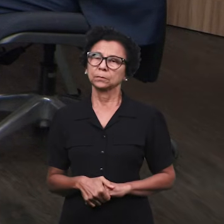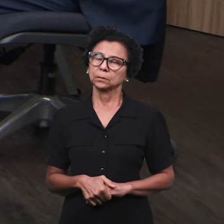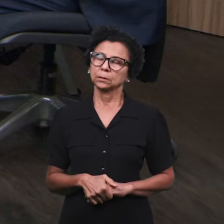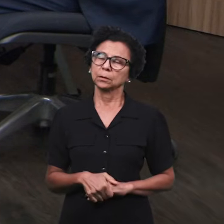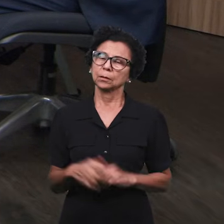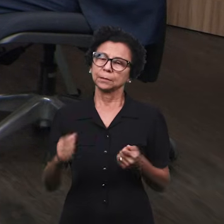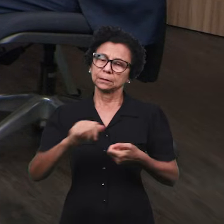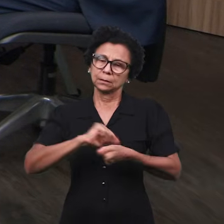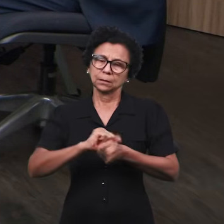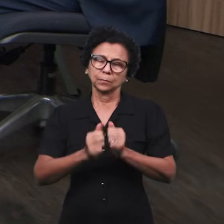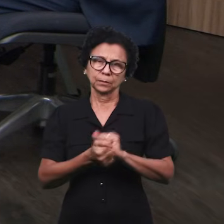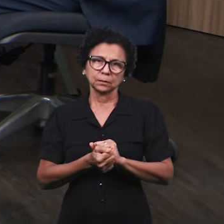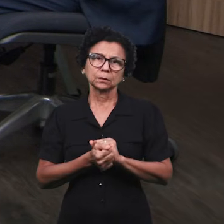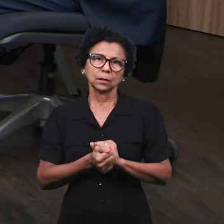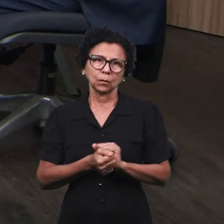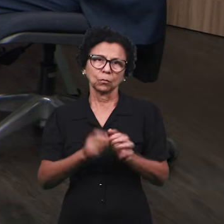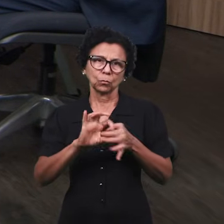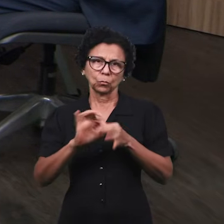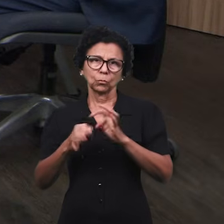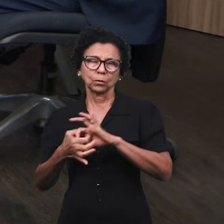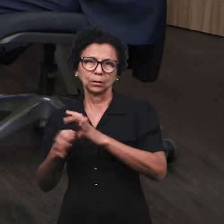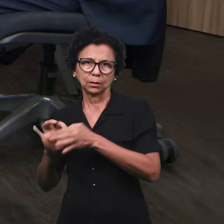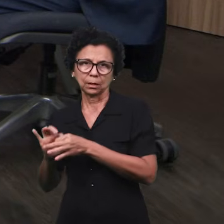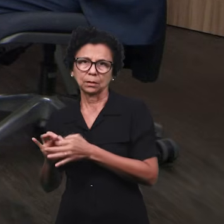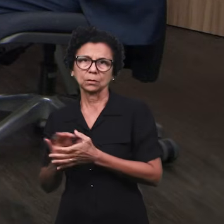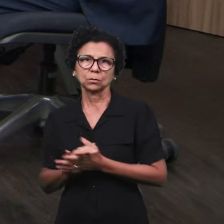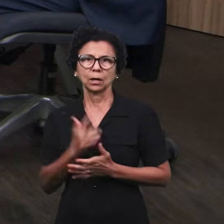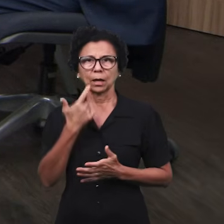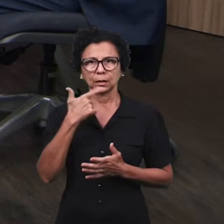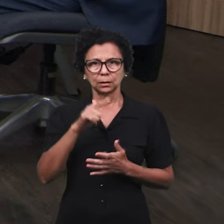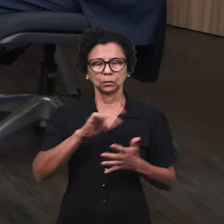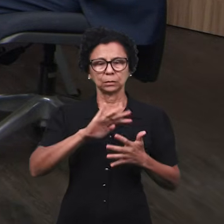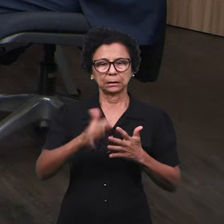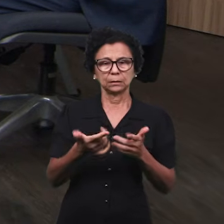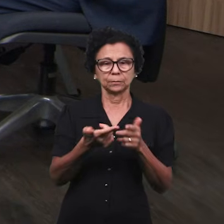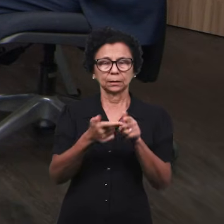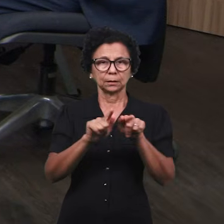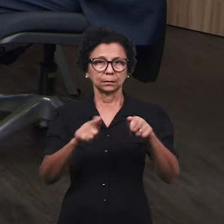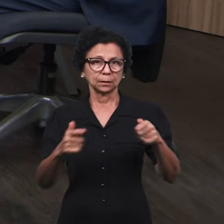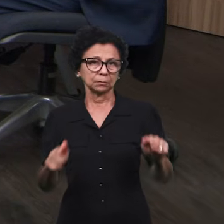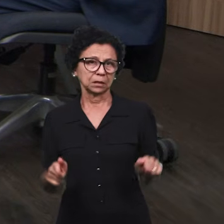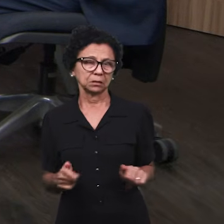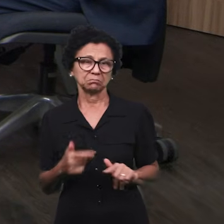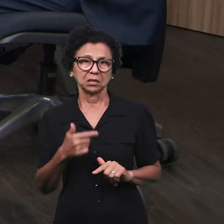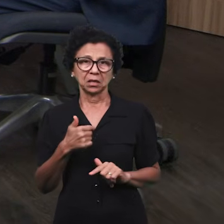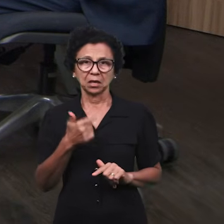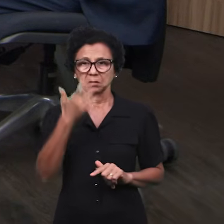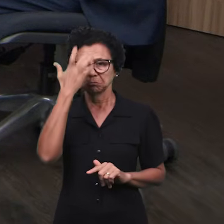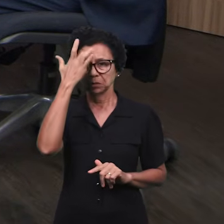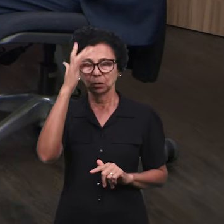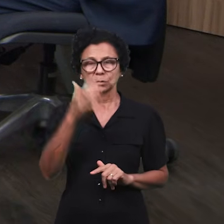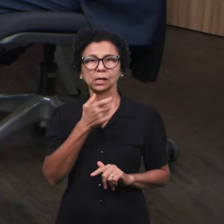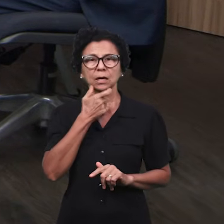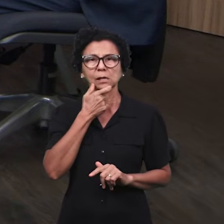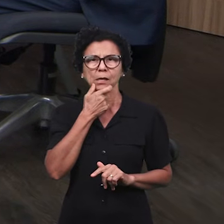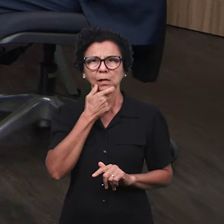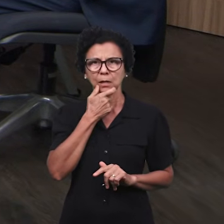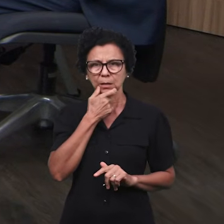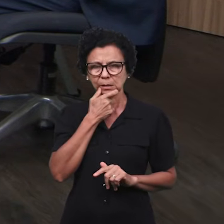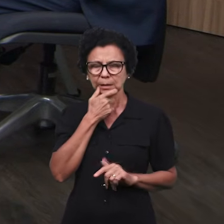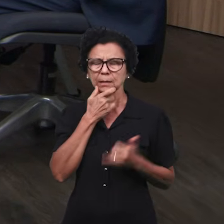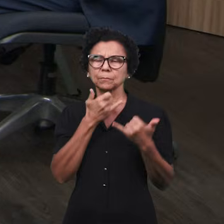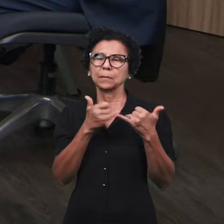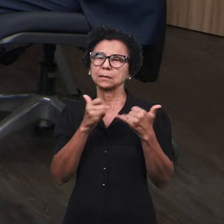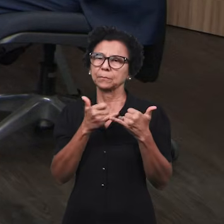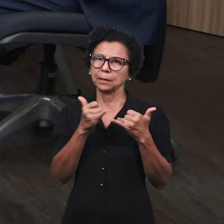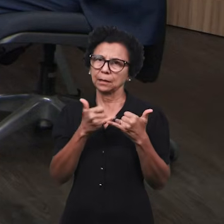sua gramática. Normalmente vai parecer que a gente está trocando. Eu não estudo inglês, não sei inglês, mas parece muito semelhantemente com o inglês